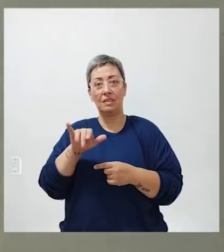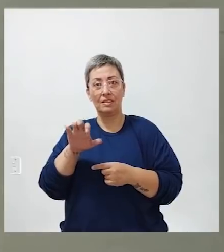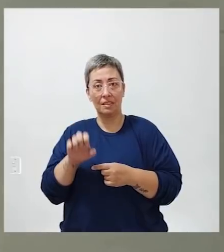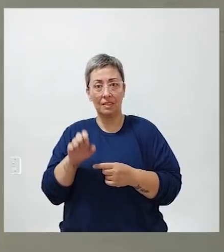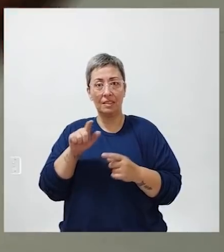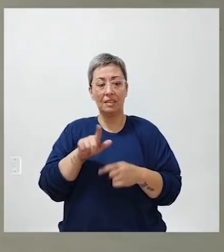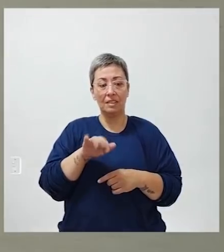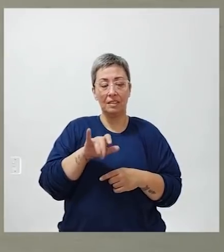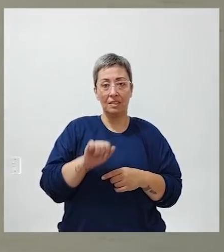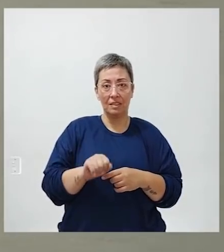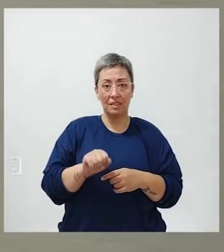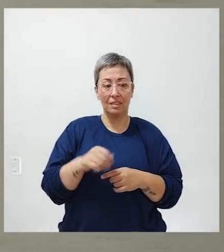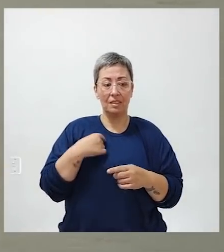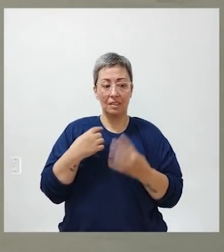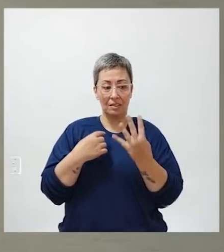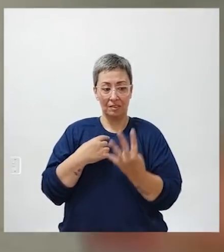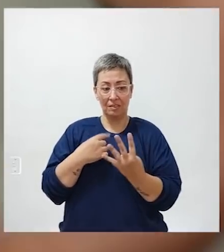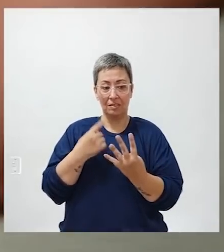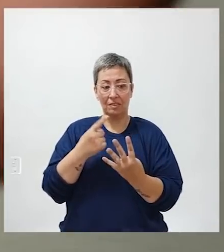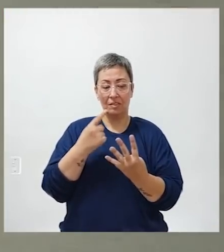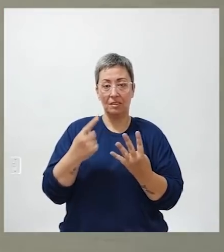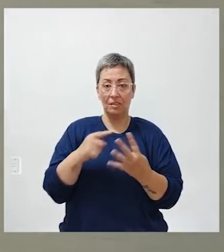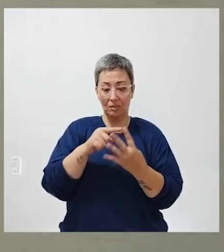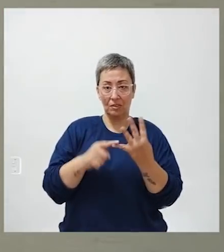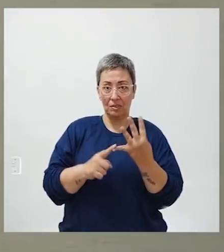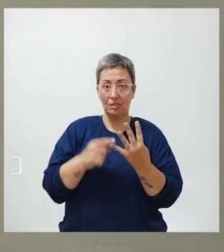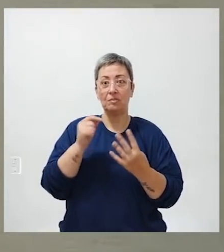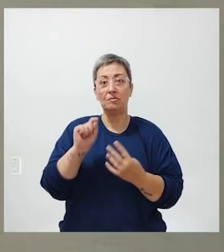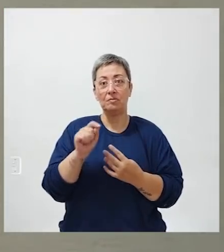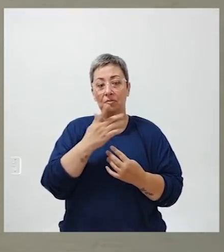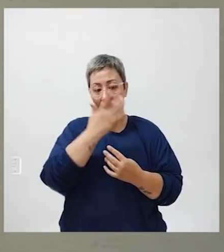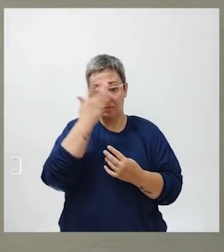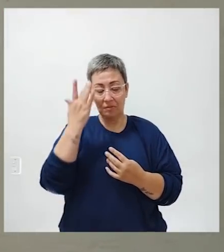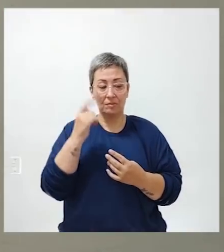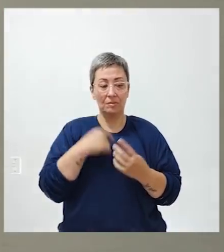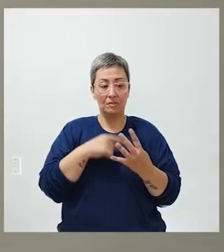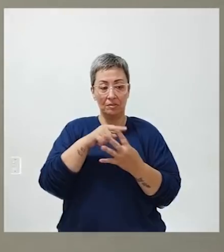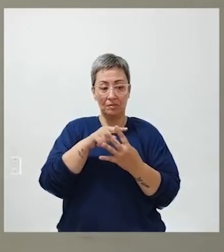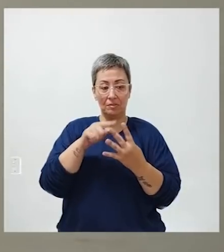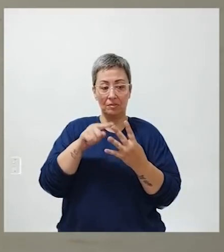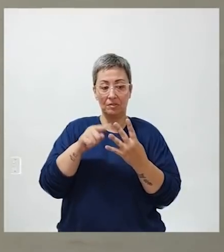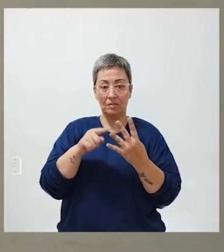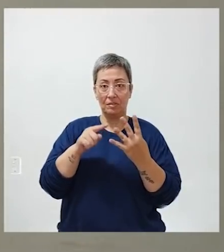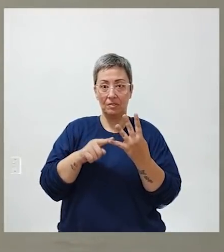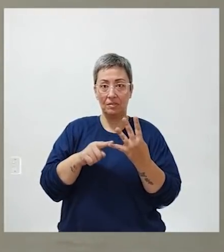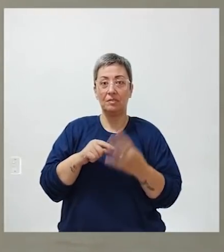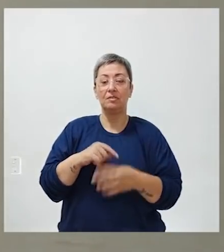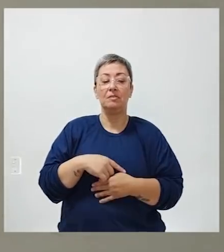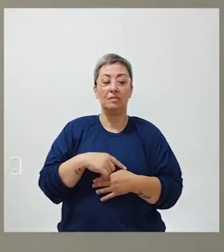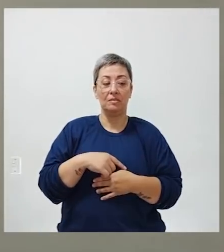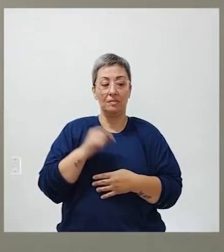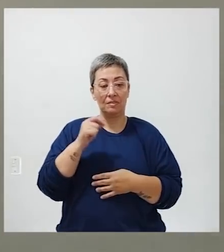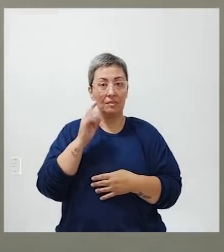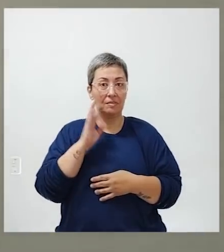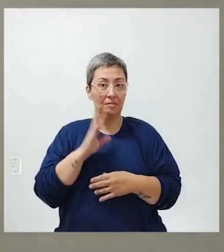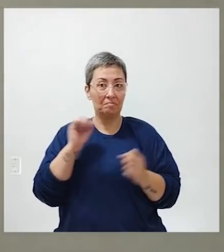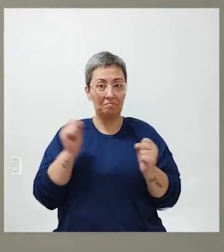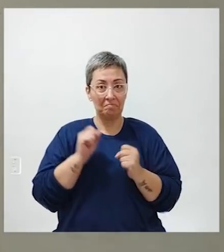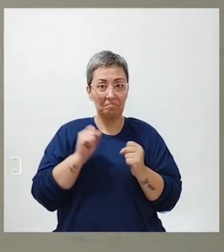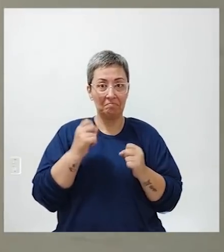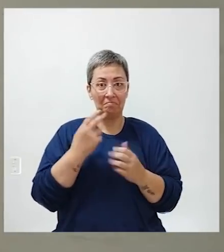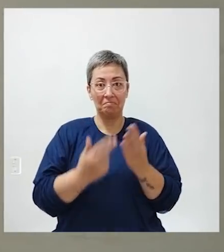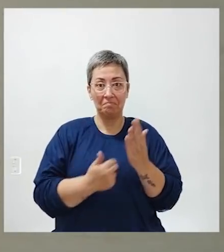e o Luigi, nós quatro. Um, dois, três, quatro pessoas. Nós quatro. Um, dois, três, quatro. Adorei